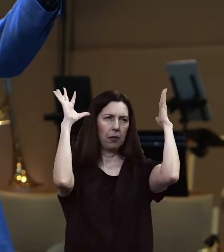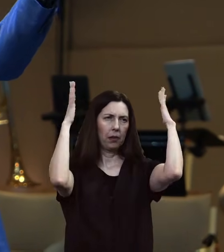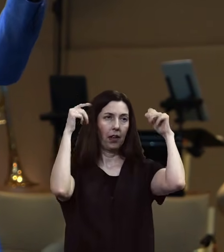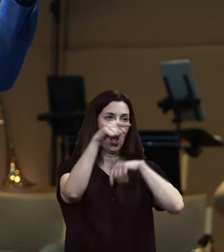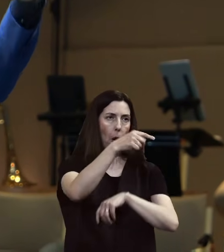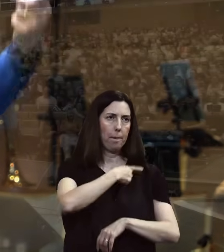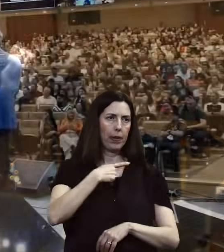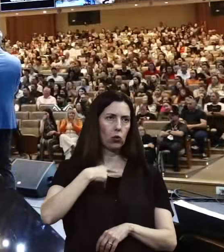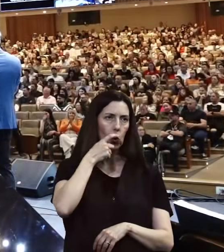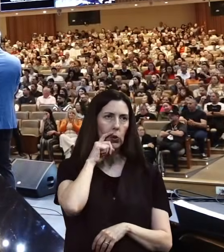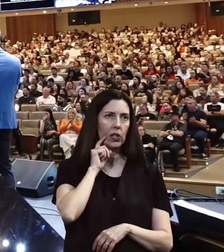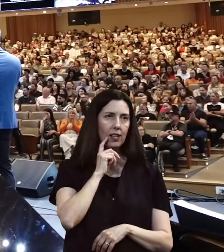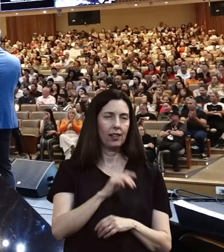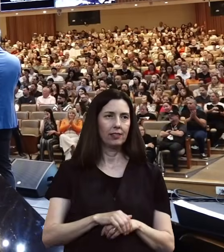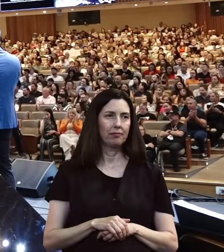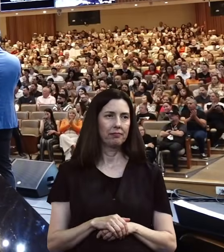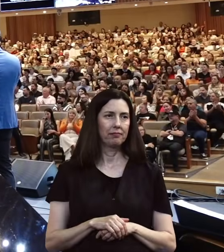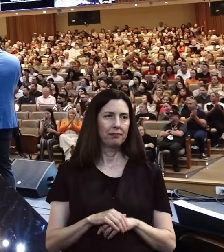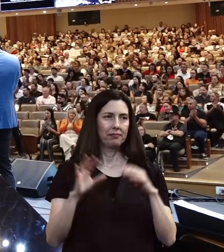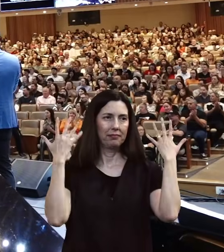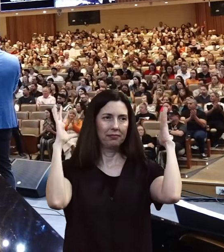para esse pastor,